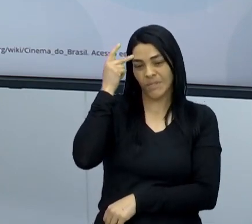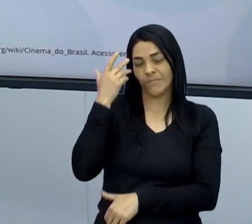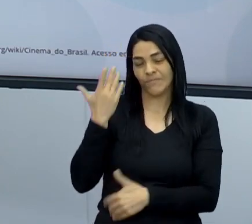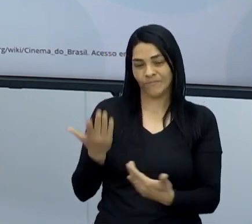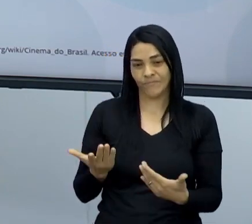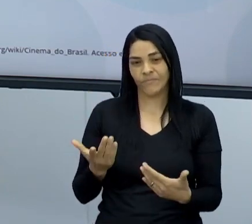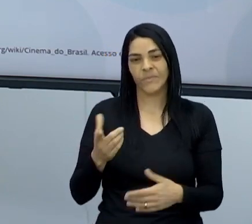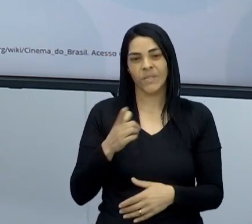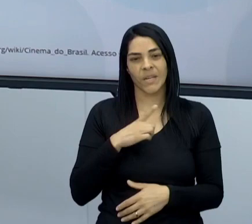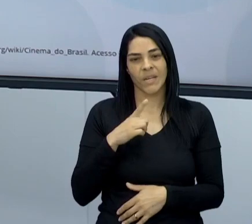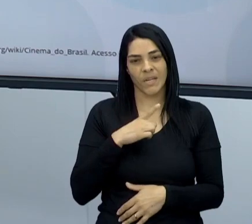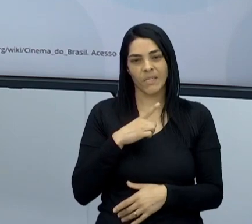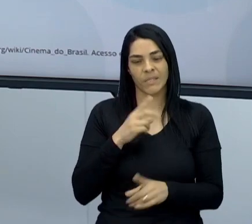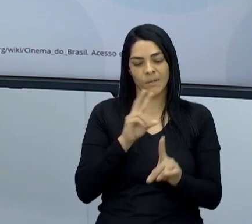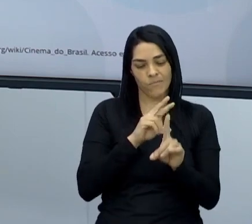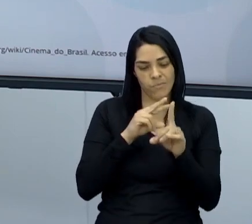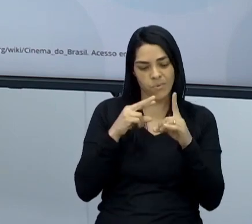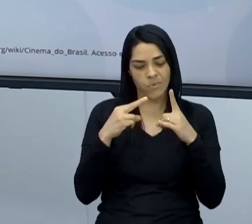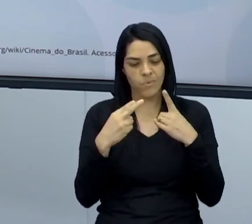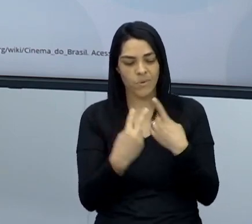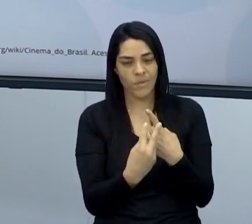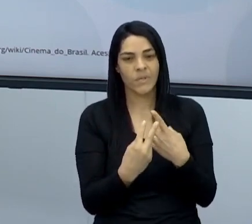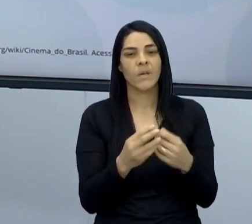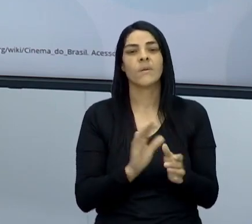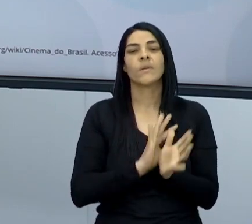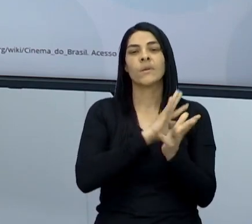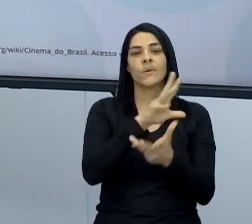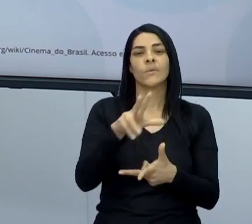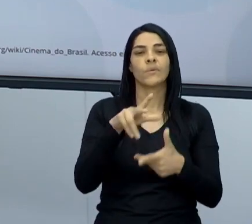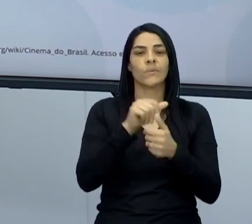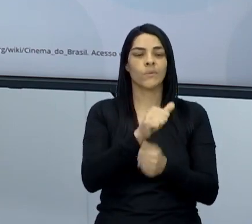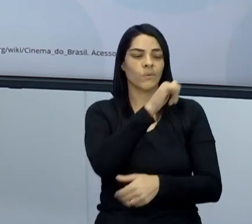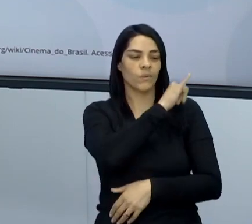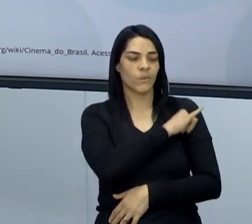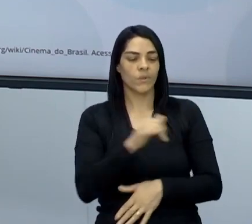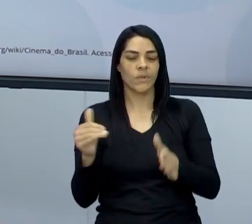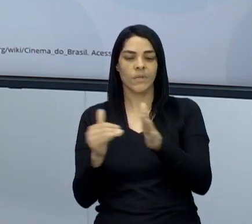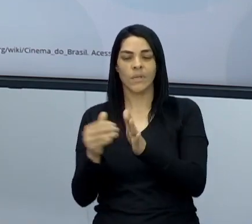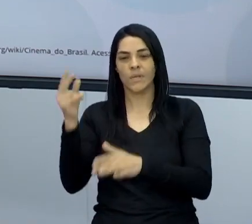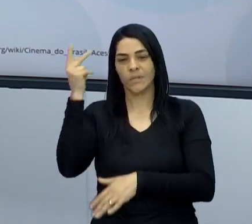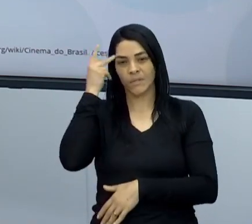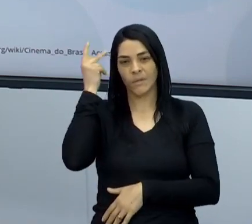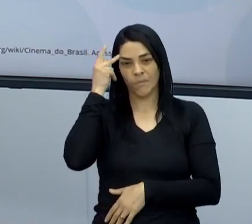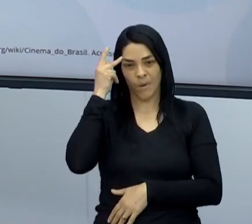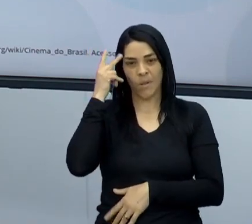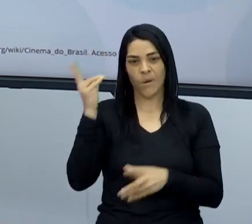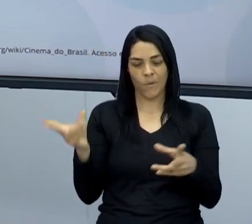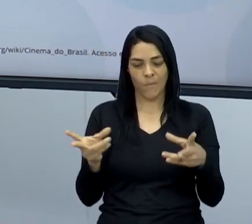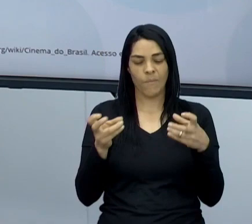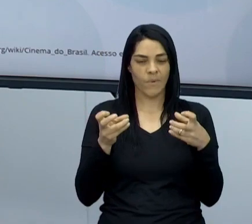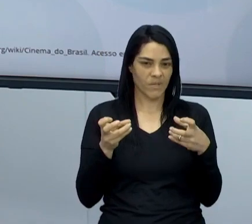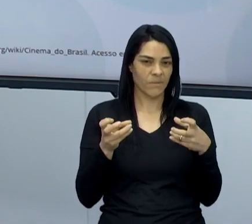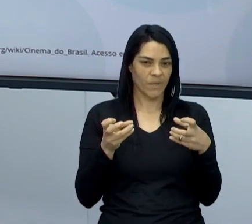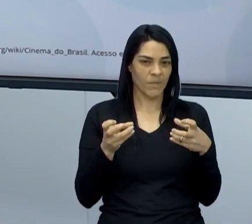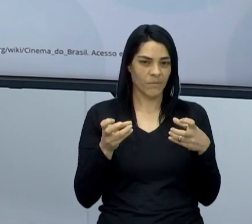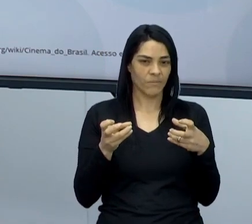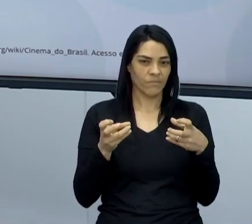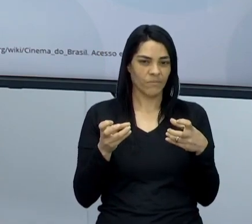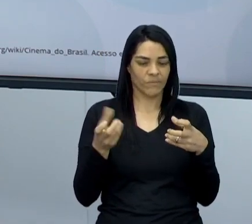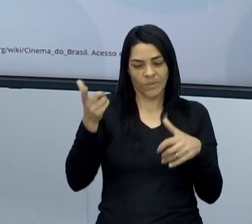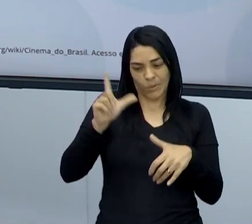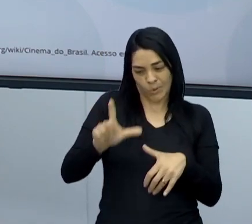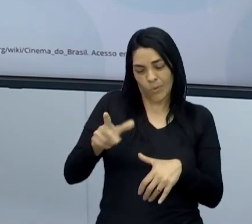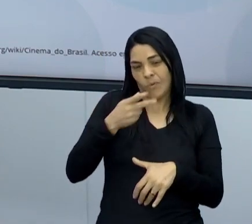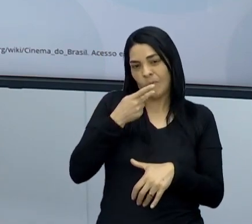tinha sempre uma visão de mundo a partir do Rio de Janeiro e de São Paulo. Viu que nós voltamos para o mesmo ponto?